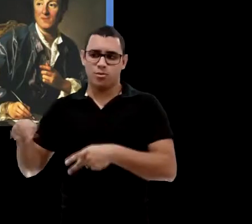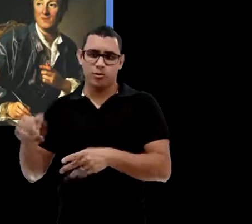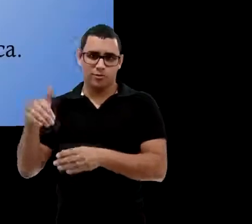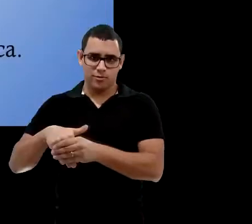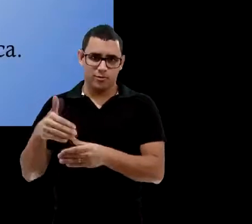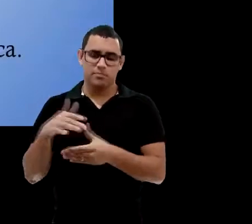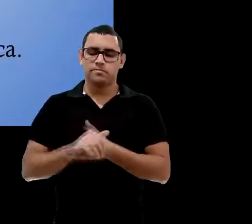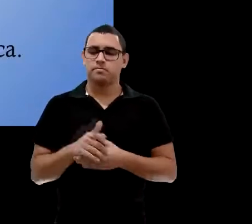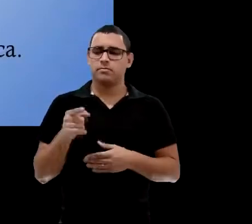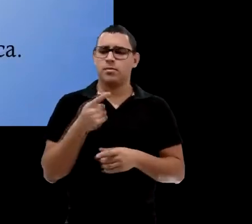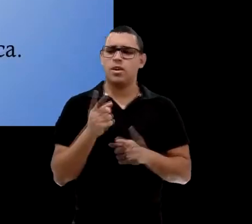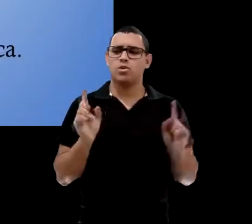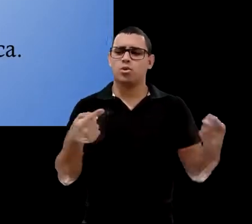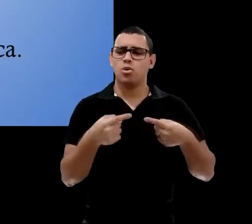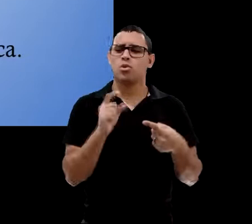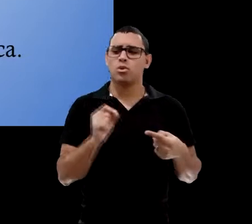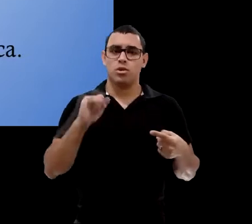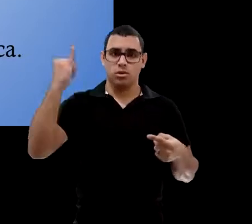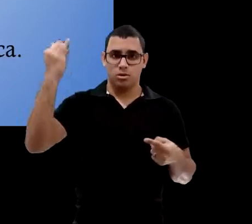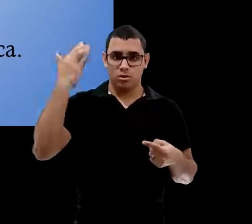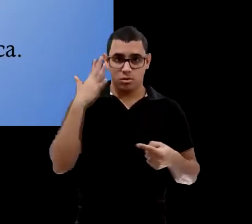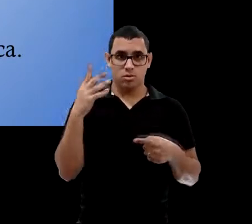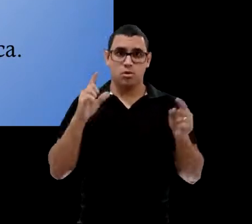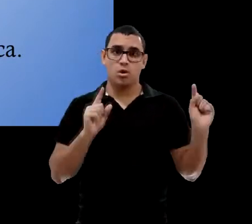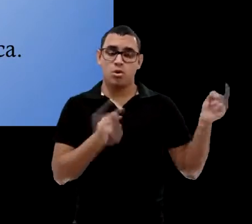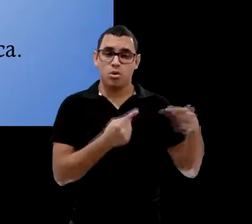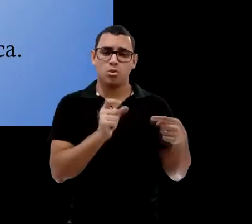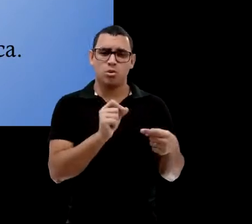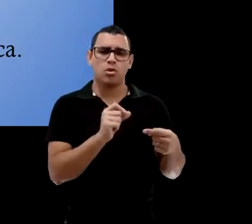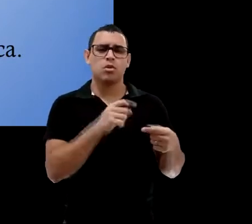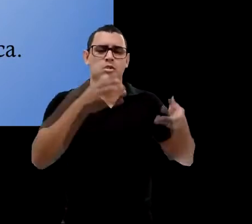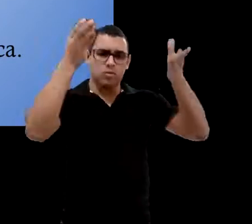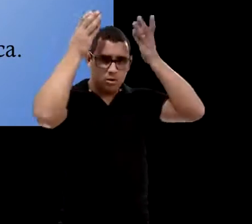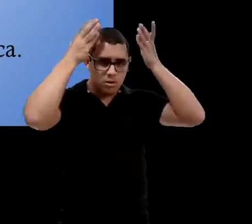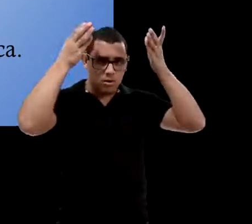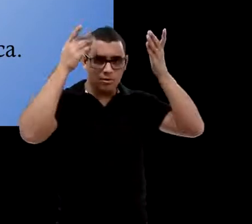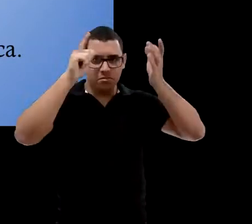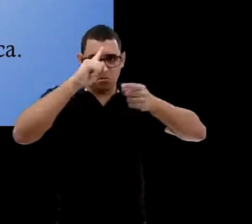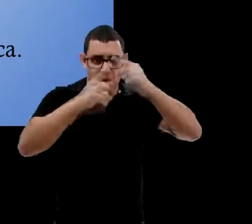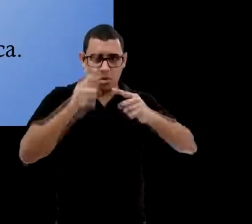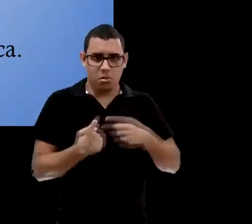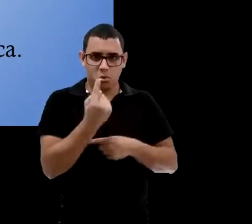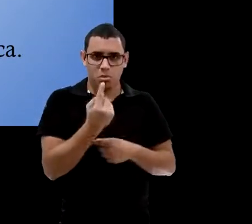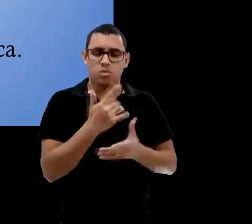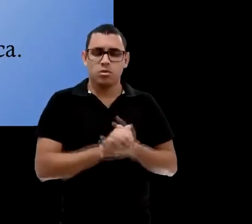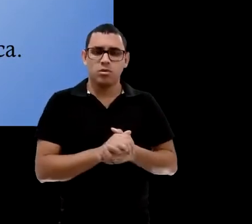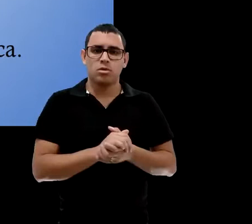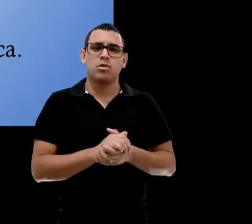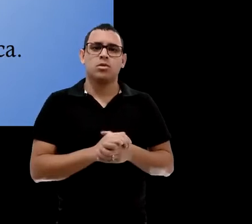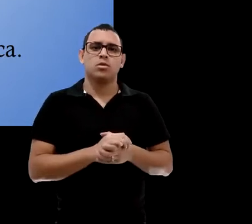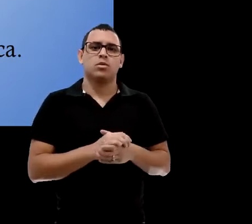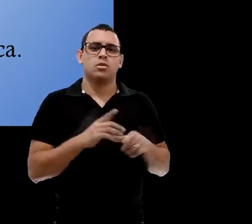Bom, presta atenção aí. E eles combatiam o quê? Como eu já falei para vocês, o absolutismo monárquico,